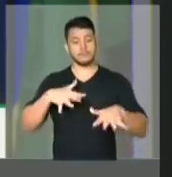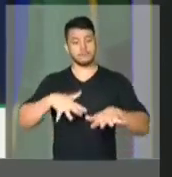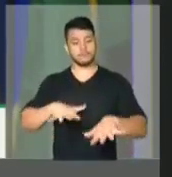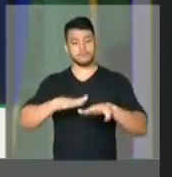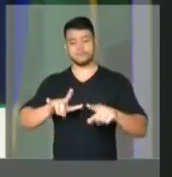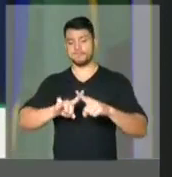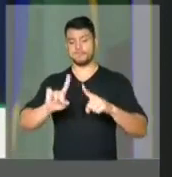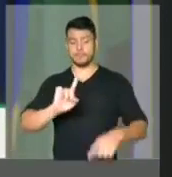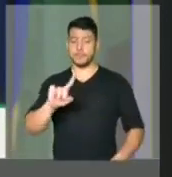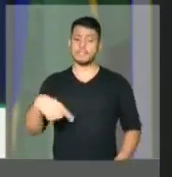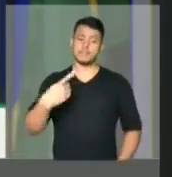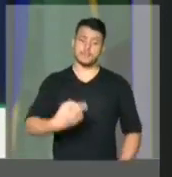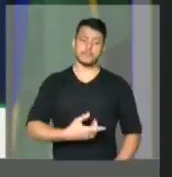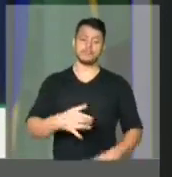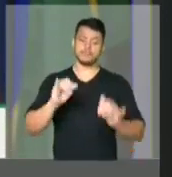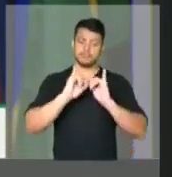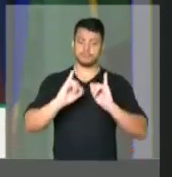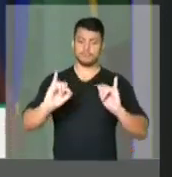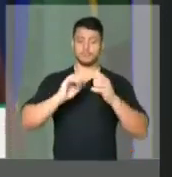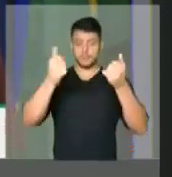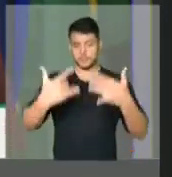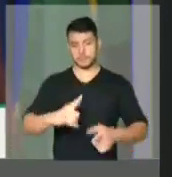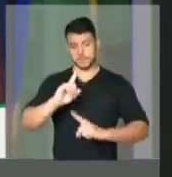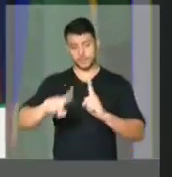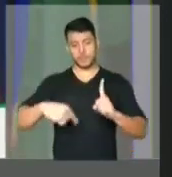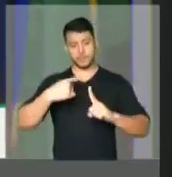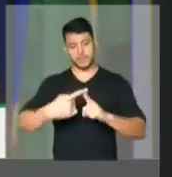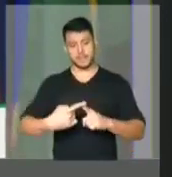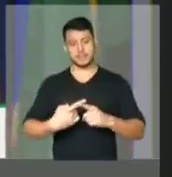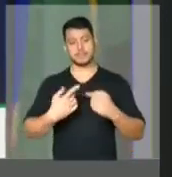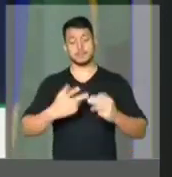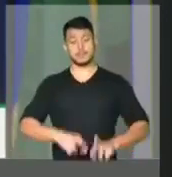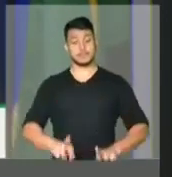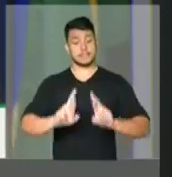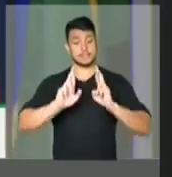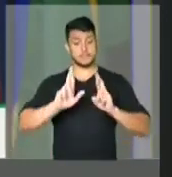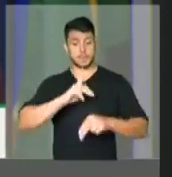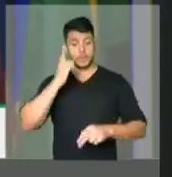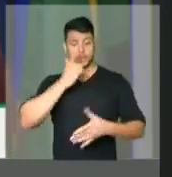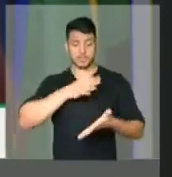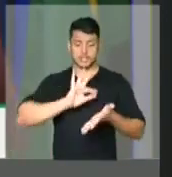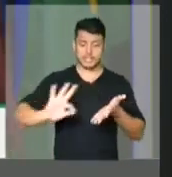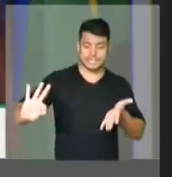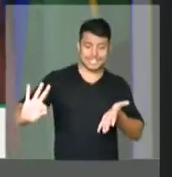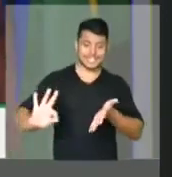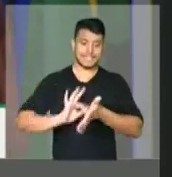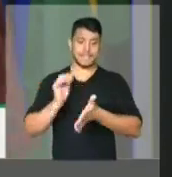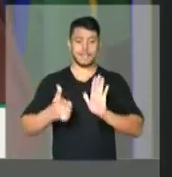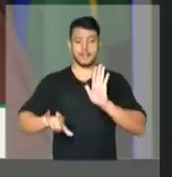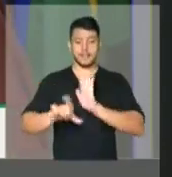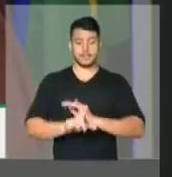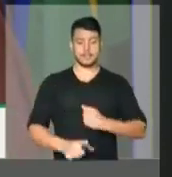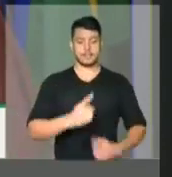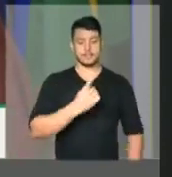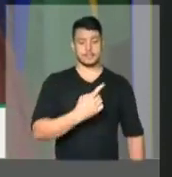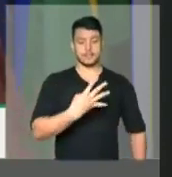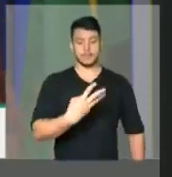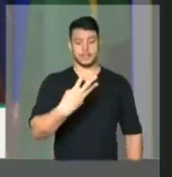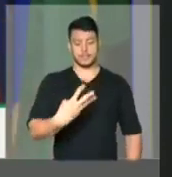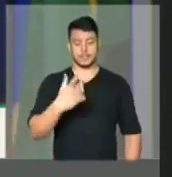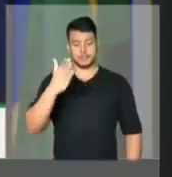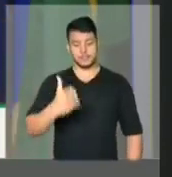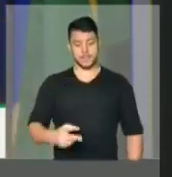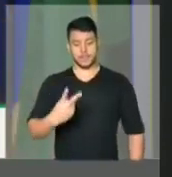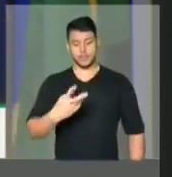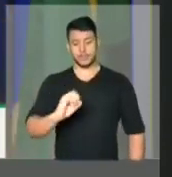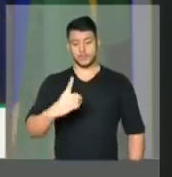deixar esse registro importante para o nosso Brasil. Vamos sancionar a Lei 143 de